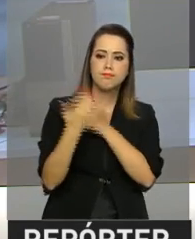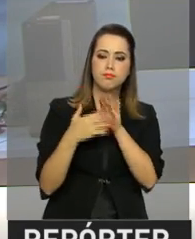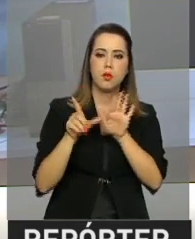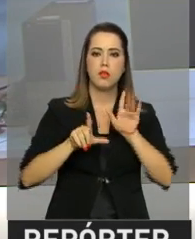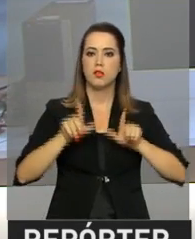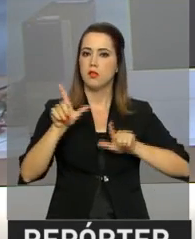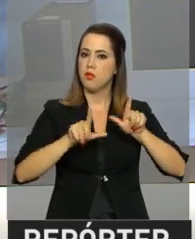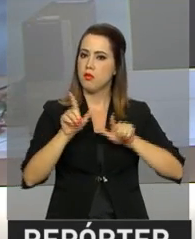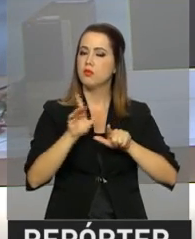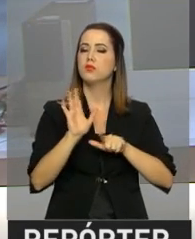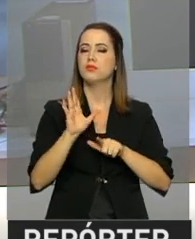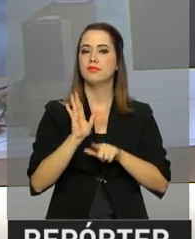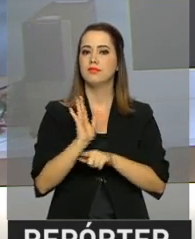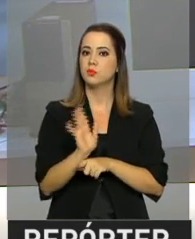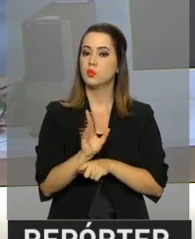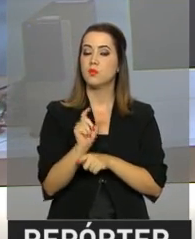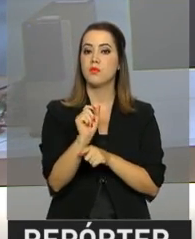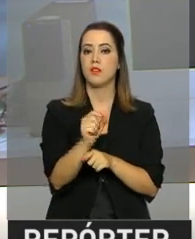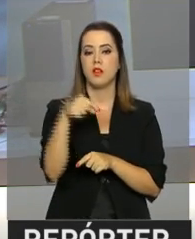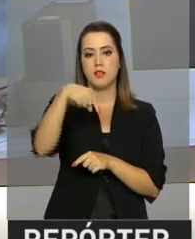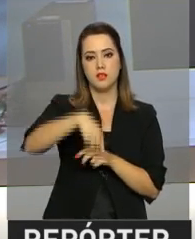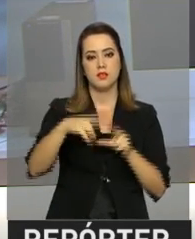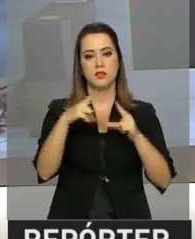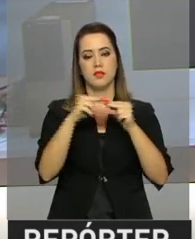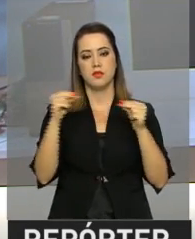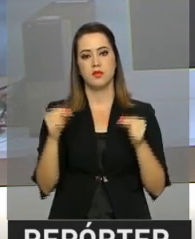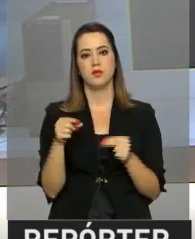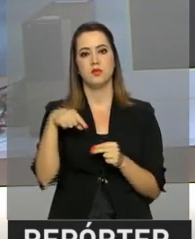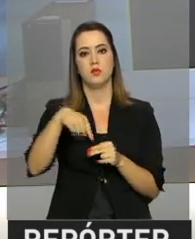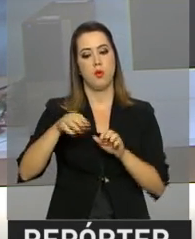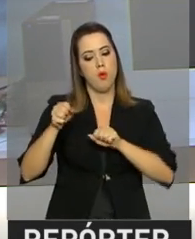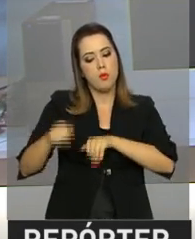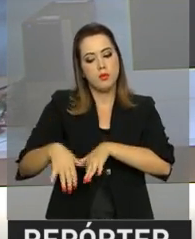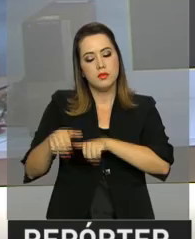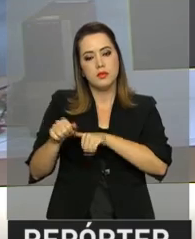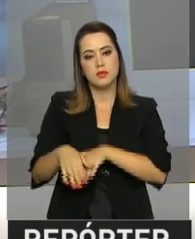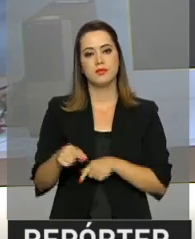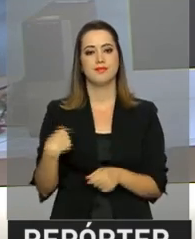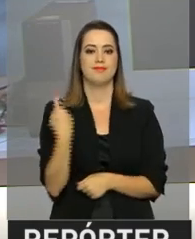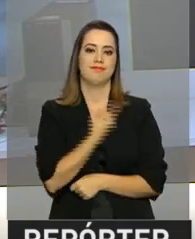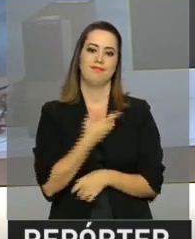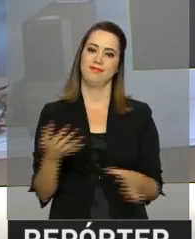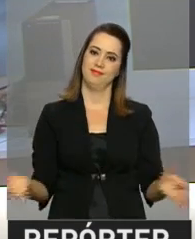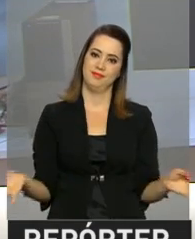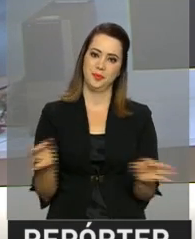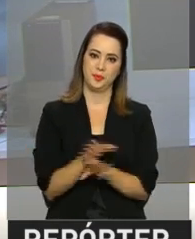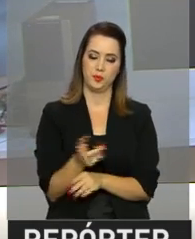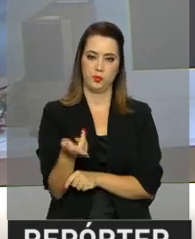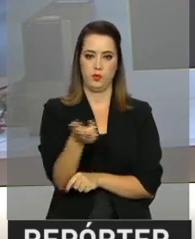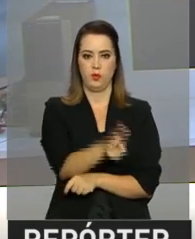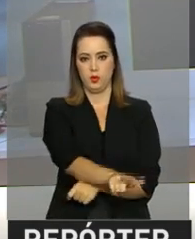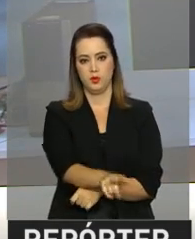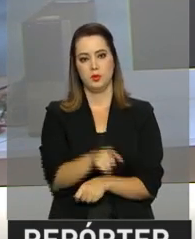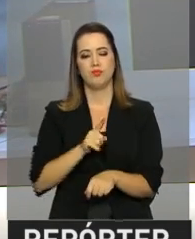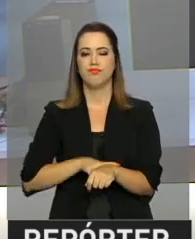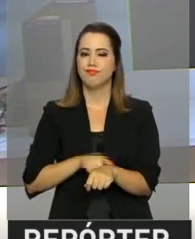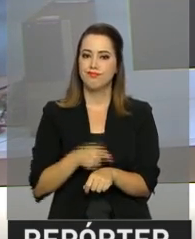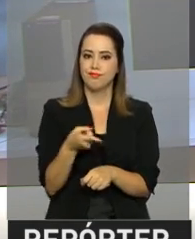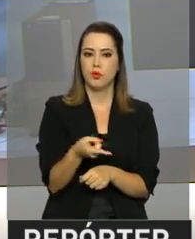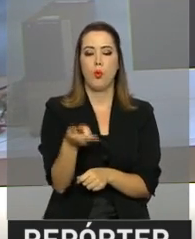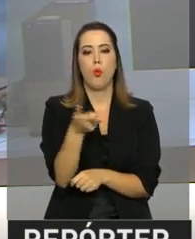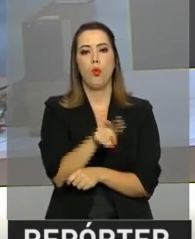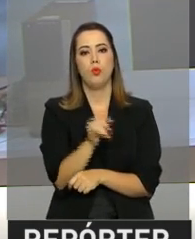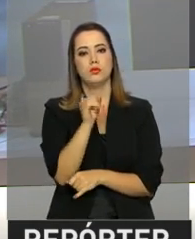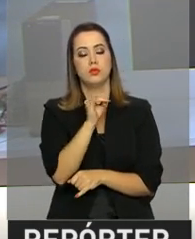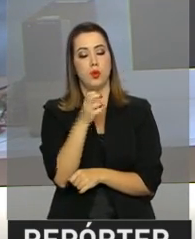transmite o desfile de 7 de setembro aqui em Brasília, a Parada Cívico-Militar. A gente fica por aqui, voltamos a qualquer momento com outras